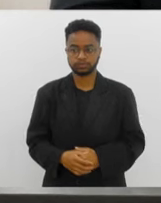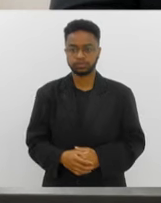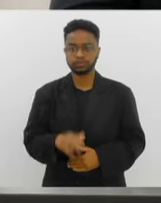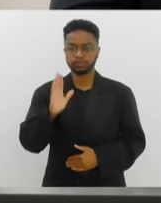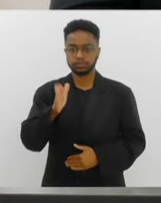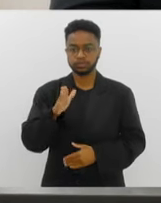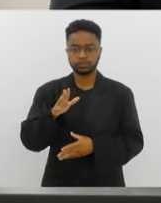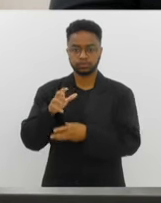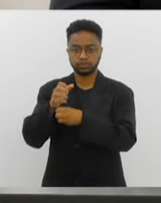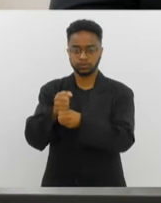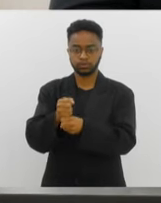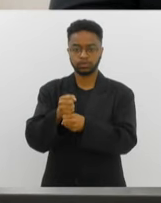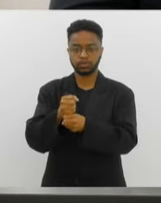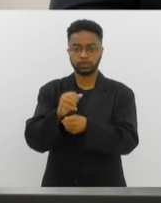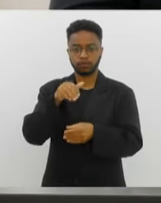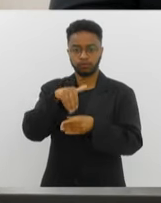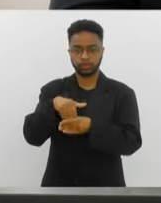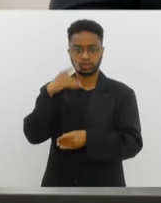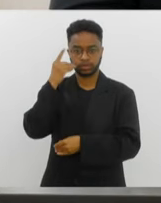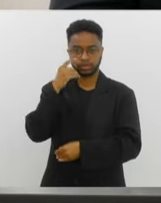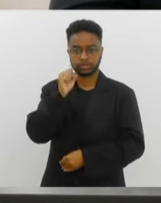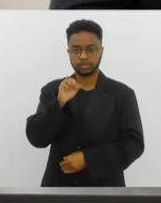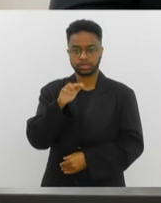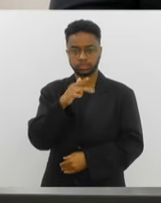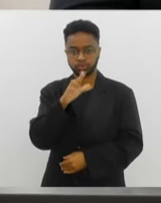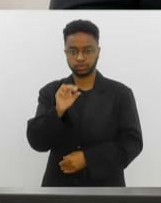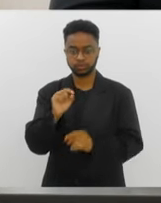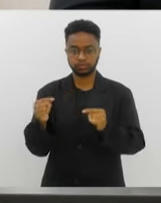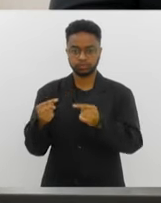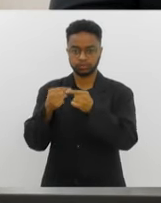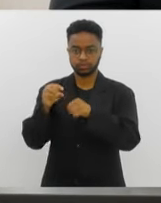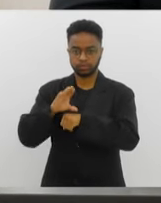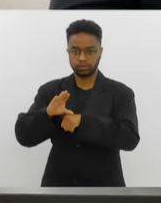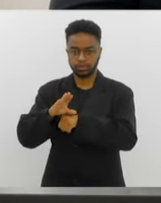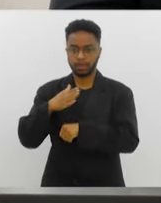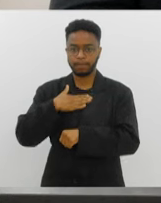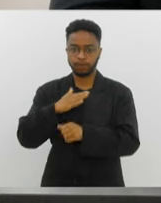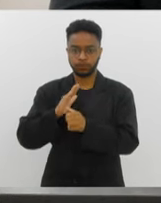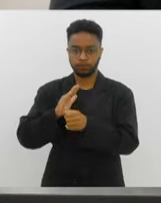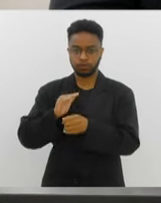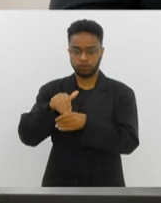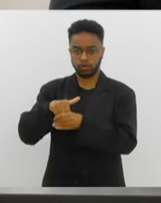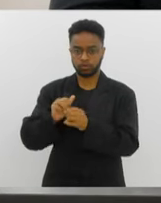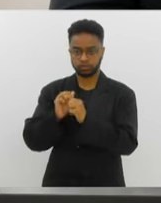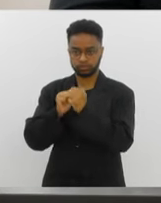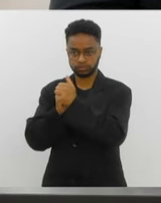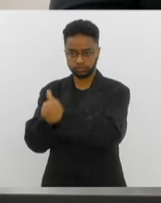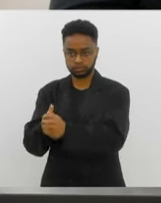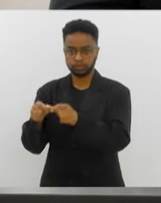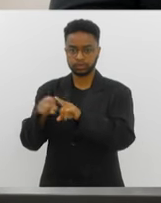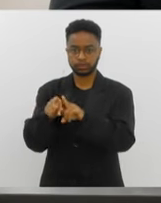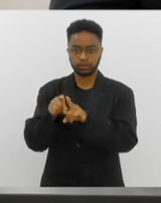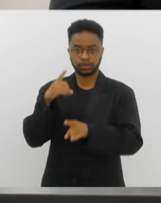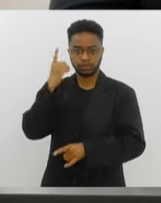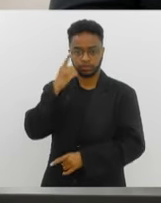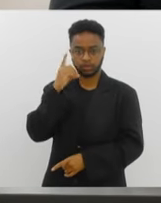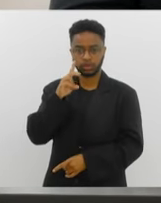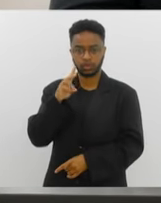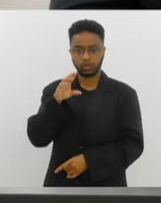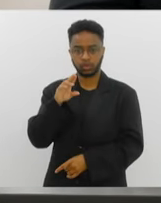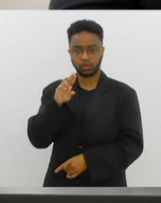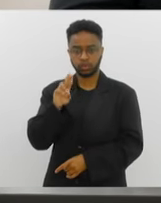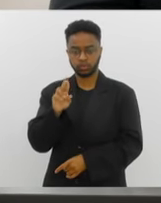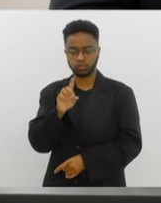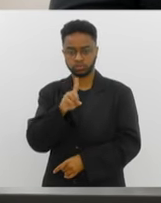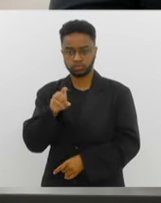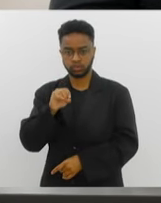Já estão computados os votos do deputado doutor Serginho pela constitucionalidade, meu voto pela constitucionalidade, do deputado Vinícius Cozzolino pela